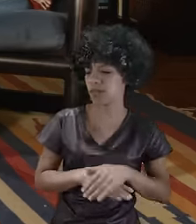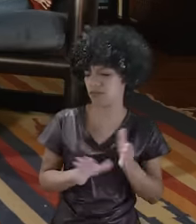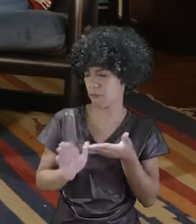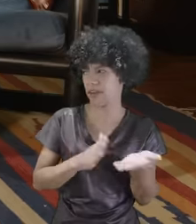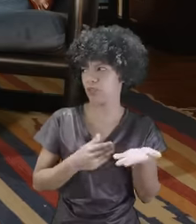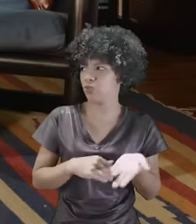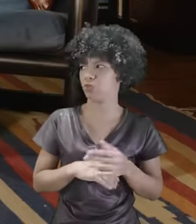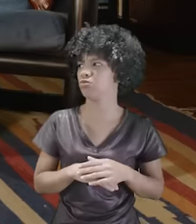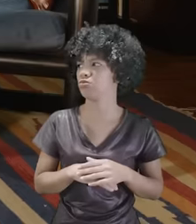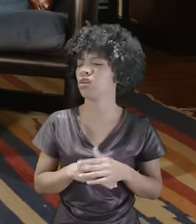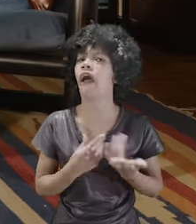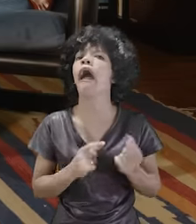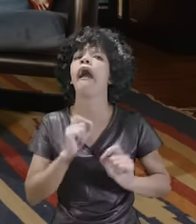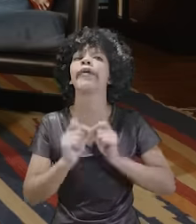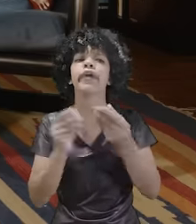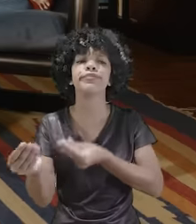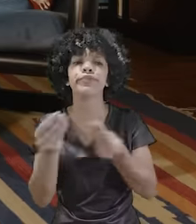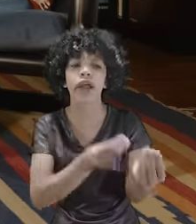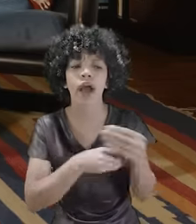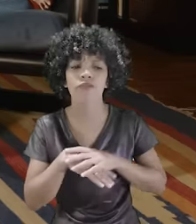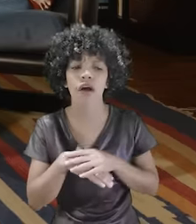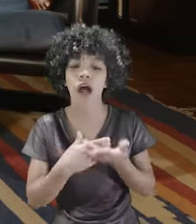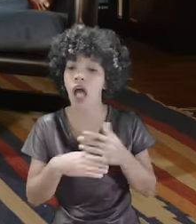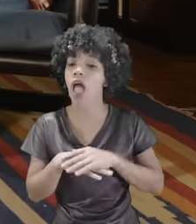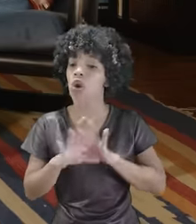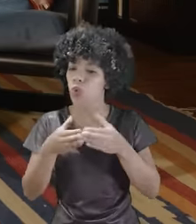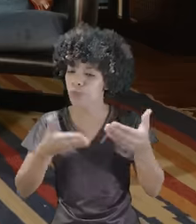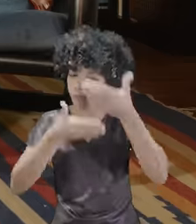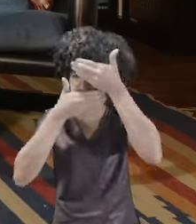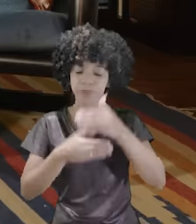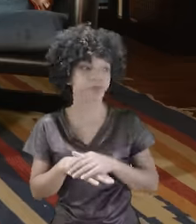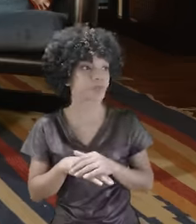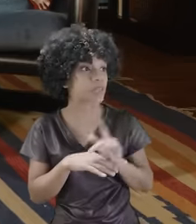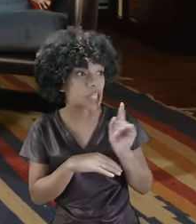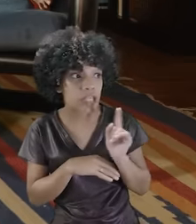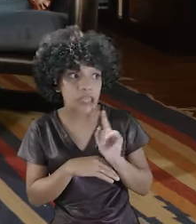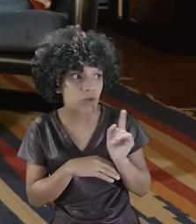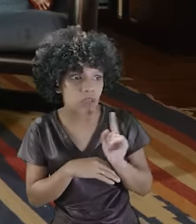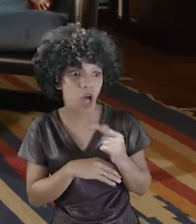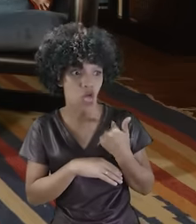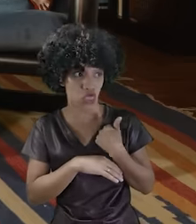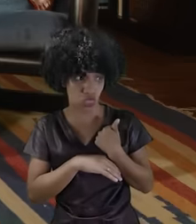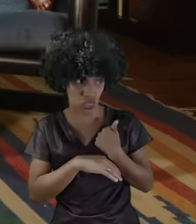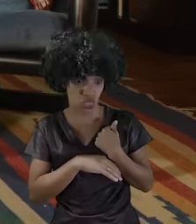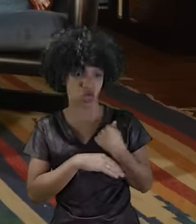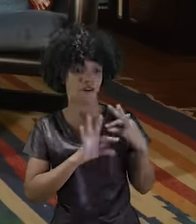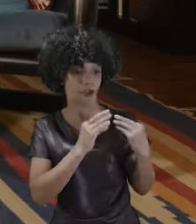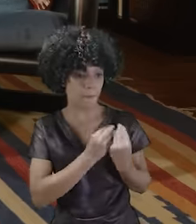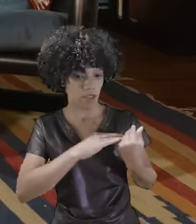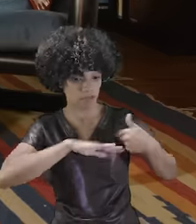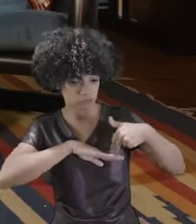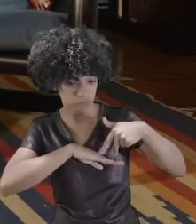comiam nesse momento era quem que entregava essa comida é o estado islâmico dava comida para você não Eles não dá a gente tem que atravessar a rua para